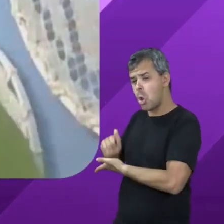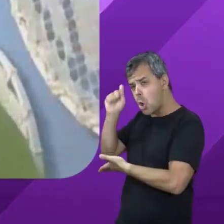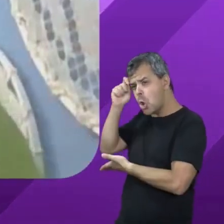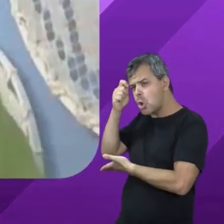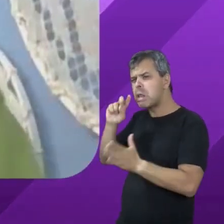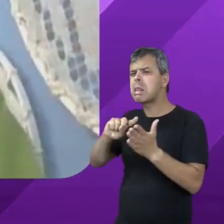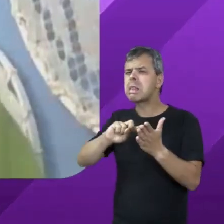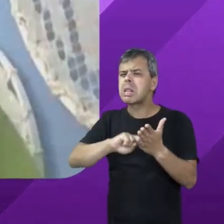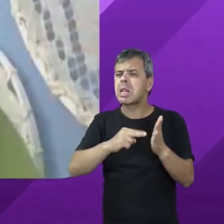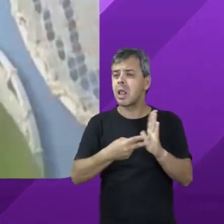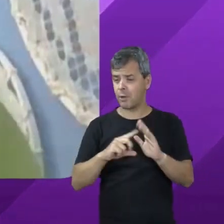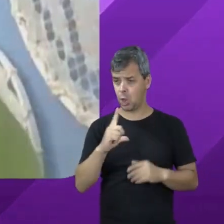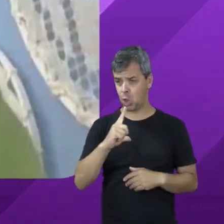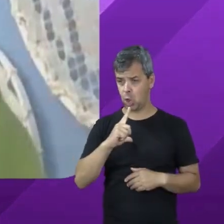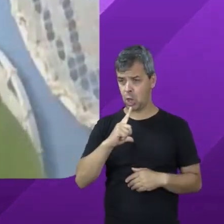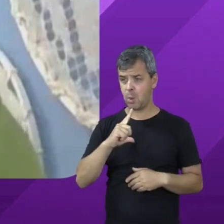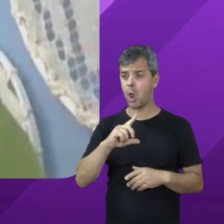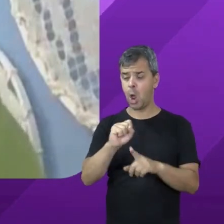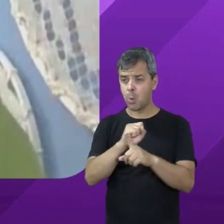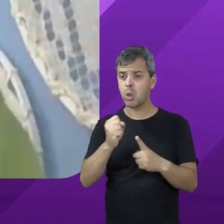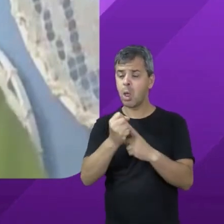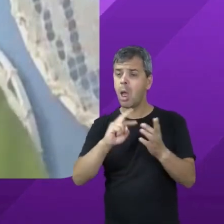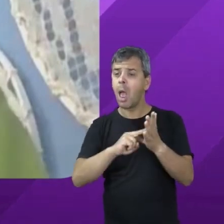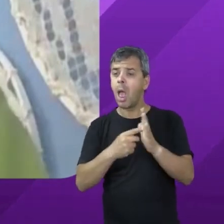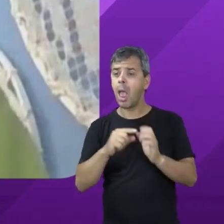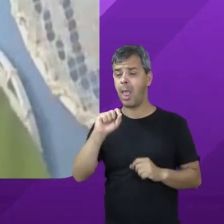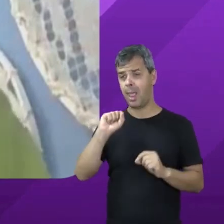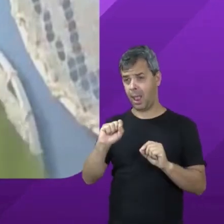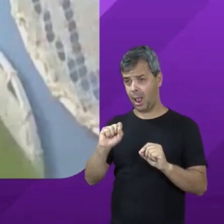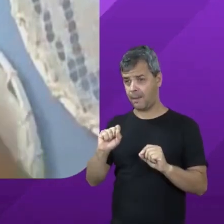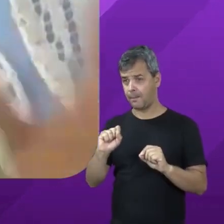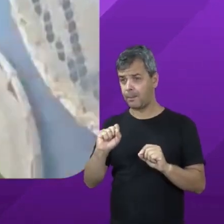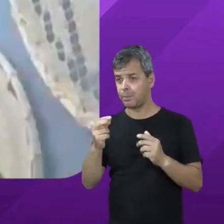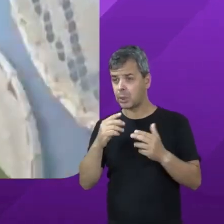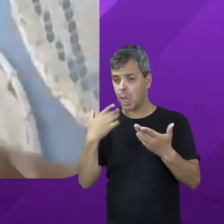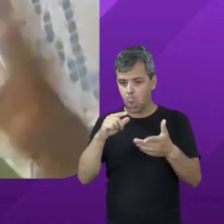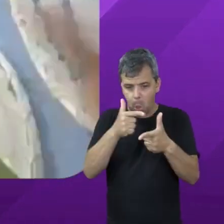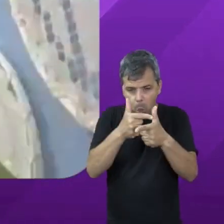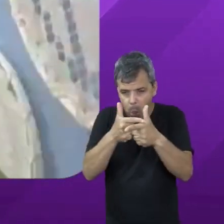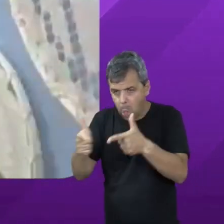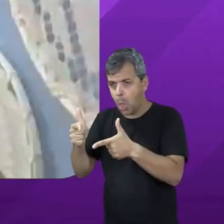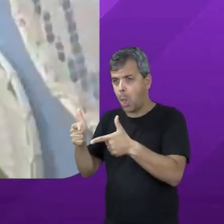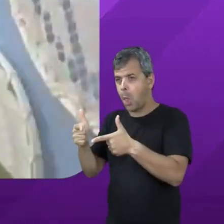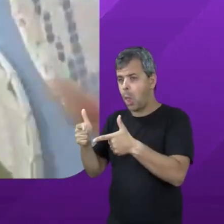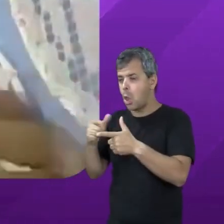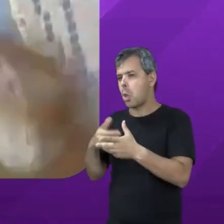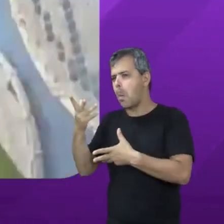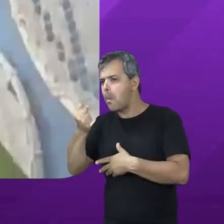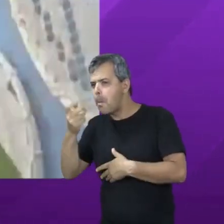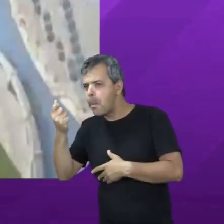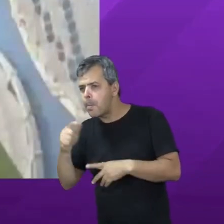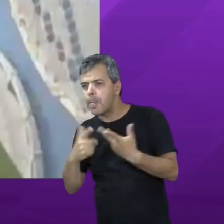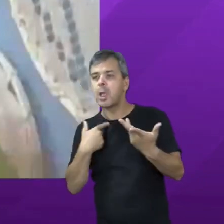significa dizer que nós temos uma sociedade racializada? É que há uma divisão entre benefícios